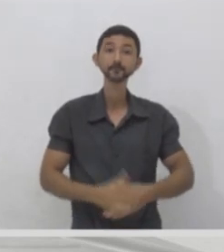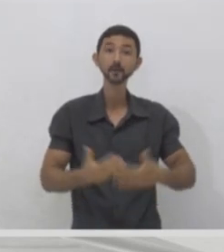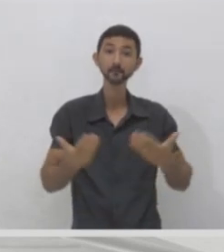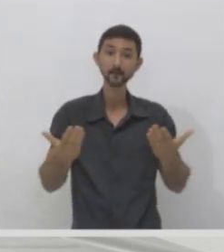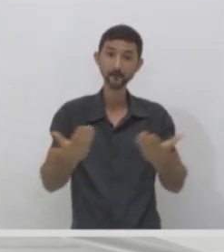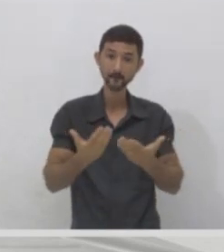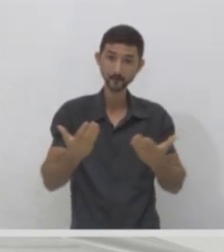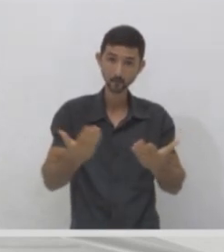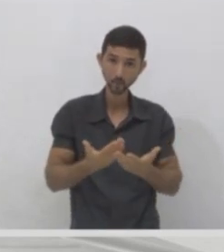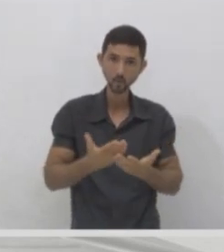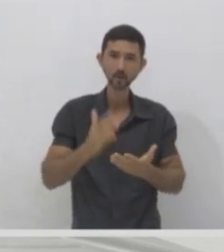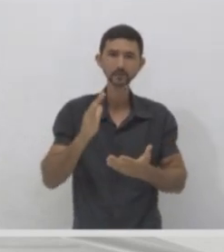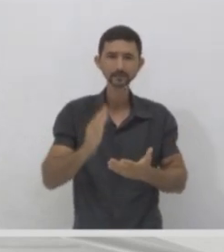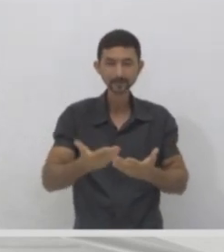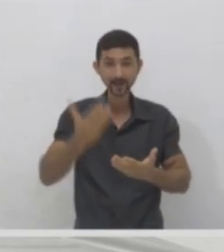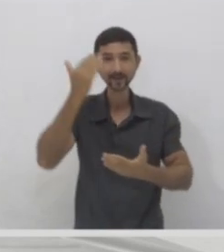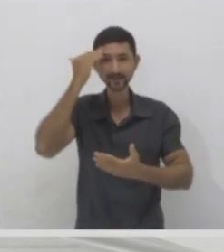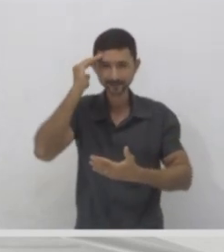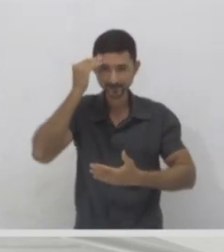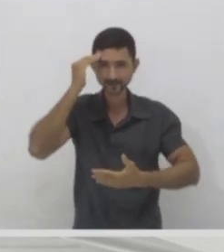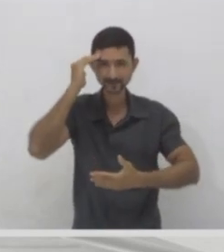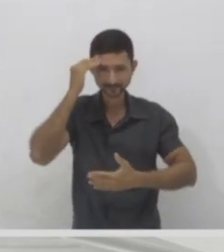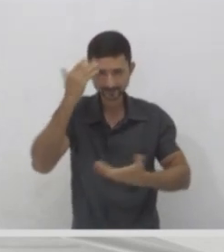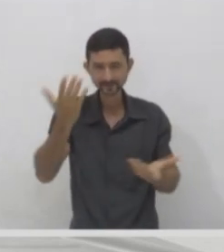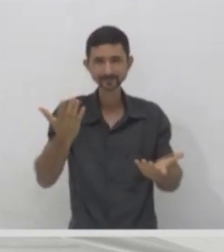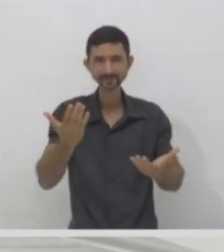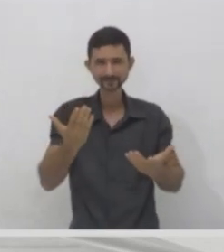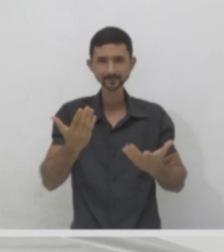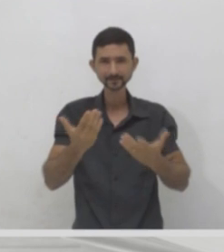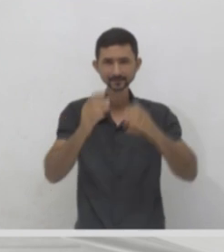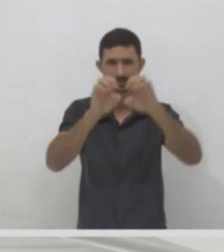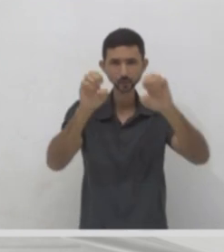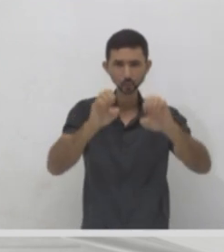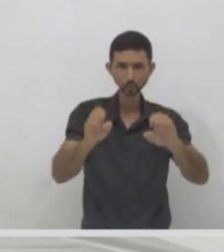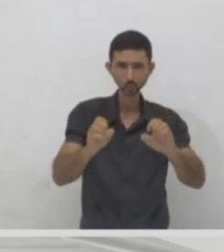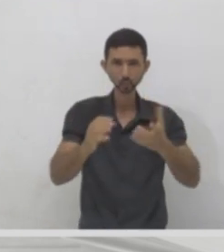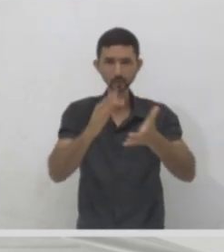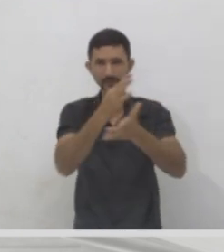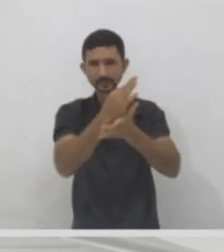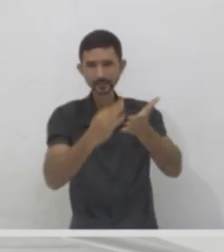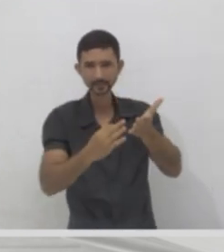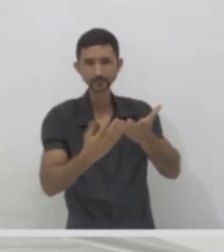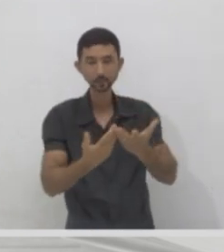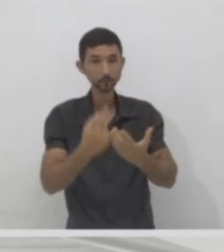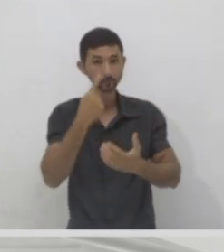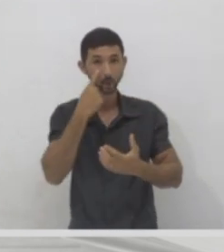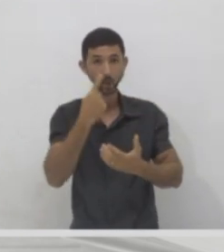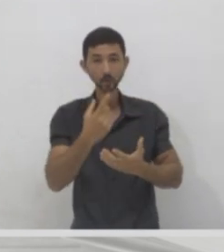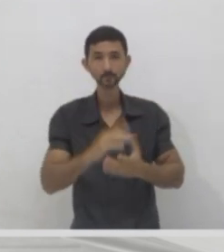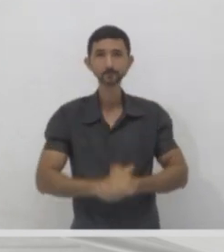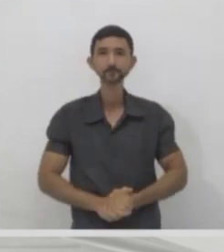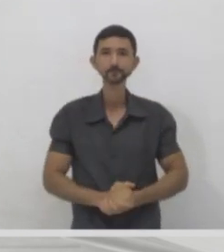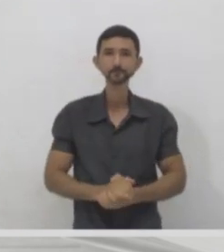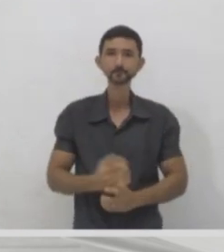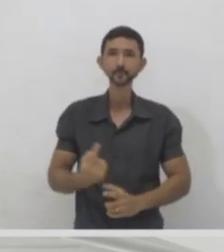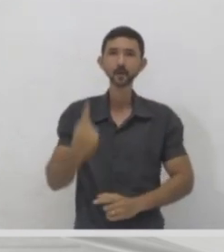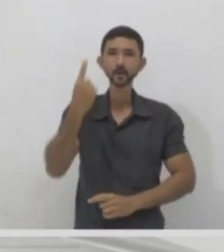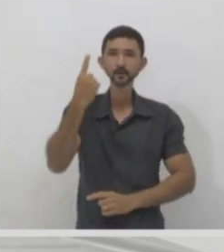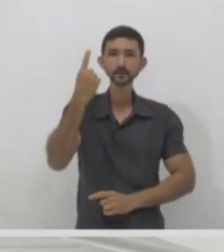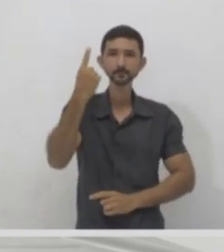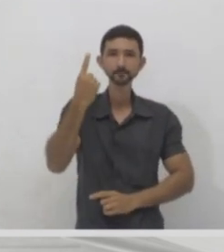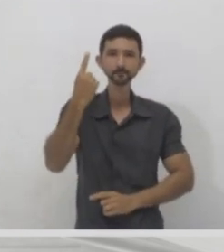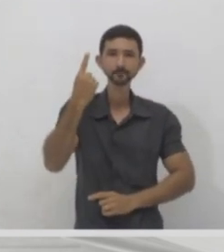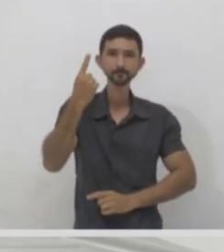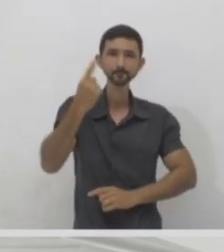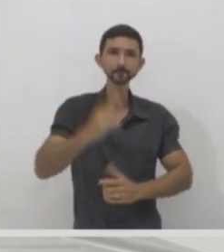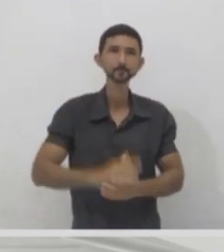Agora que nós já estamos craques nas estruturas do texto narrativo, vamos dar uma olhadinha aí nessa